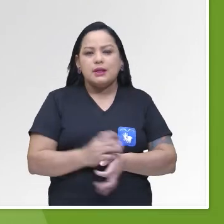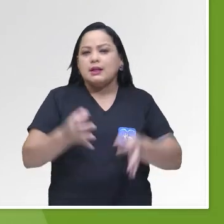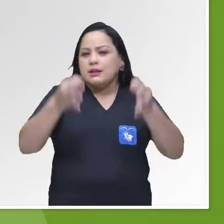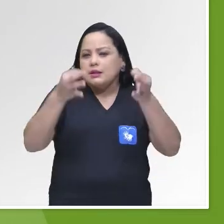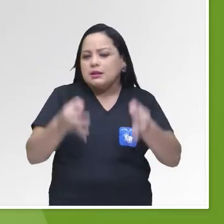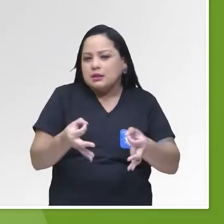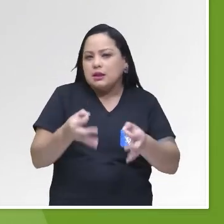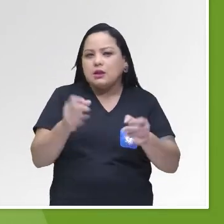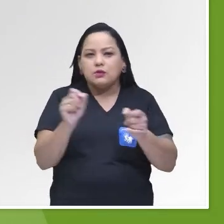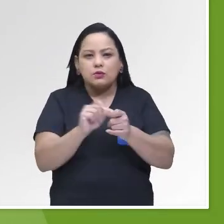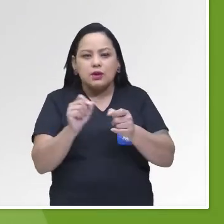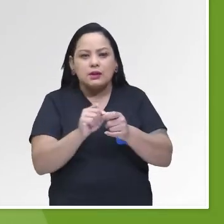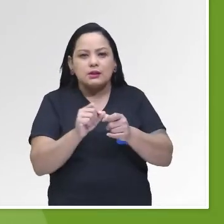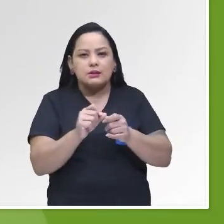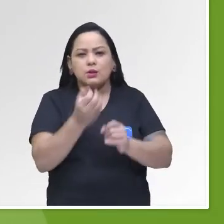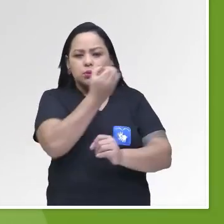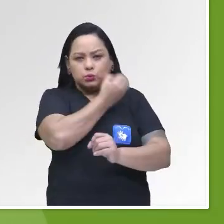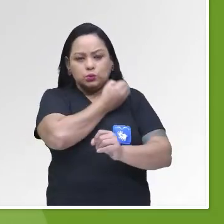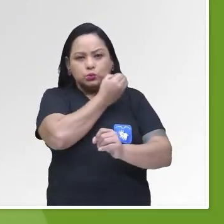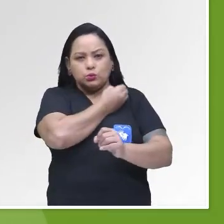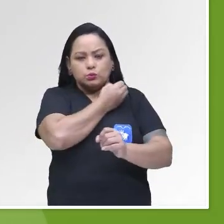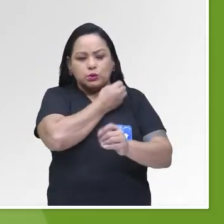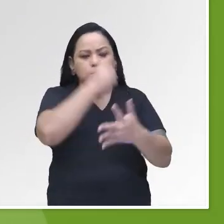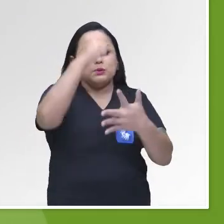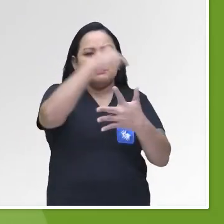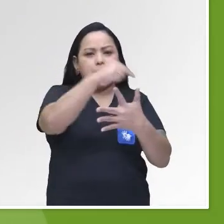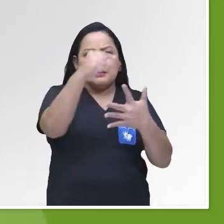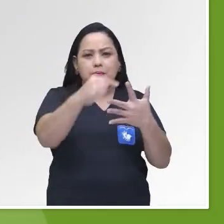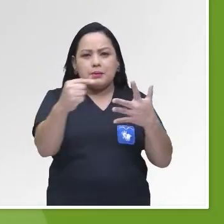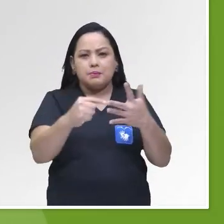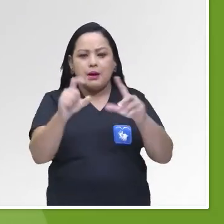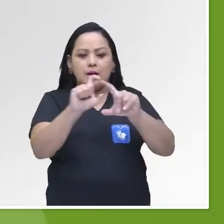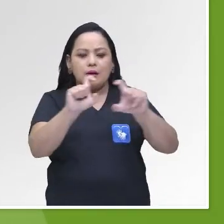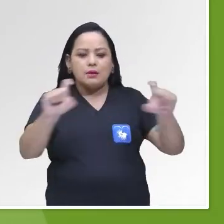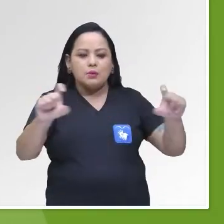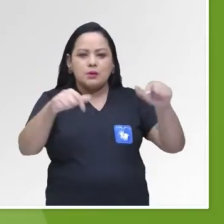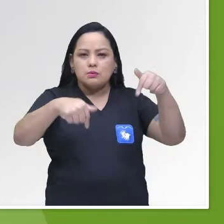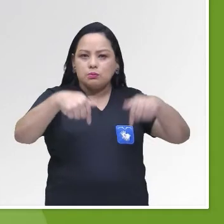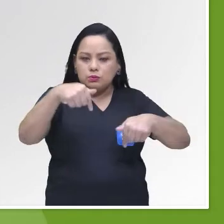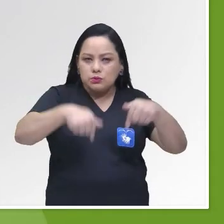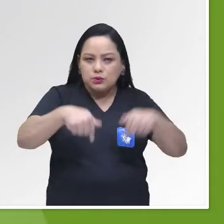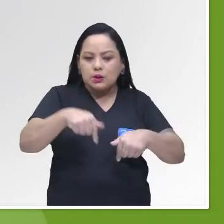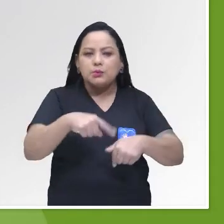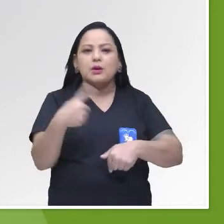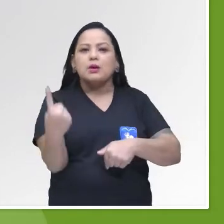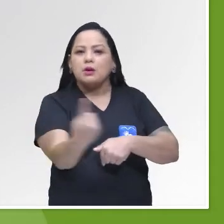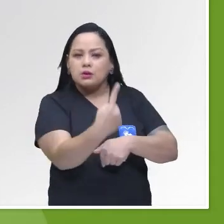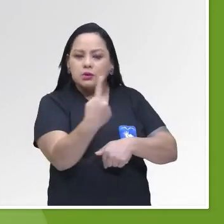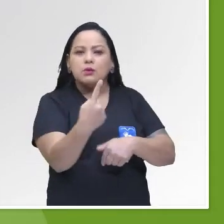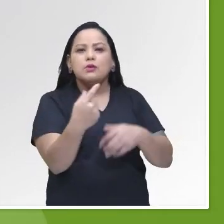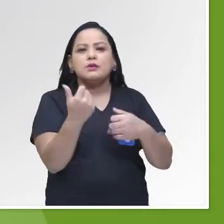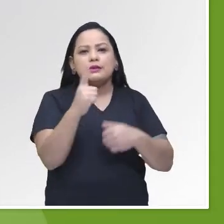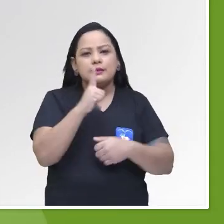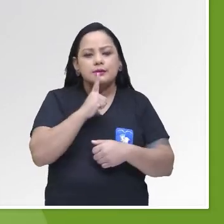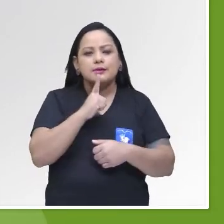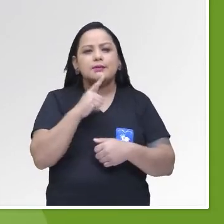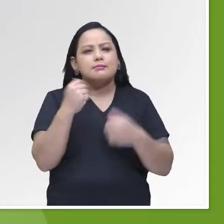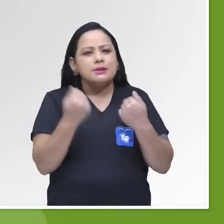acertar os coeficientes de uma equação química, a gente tem que